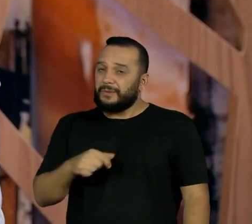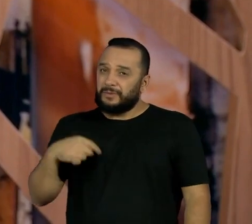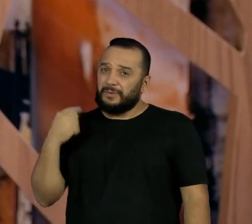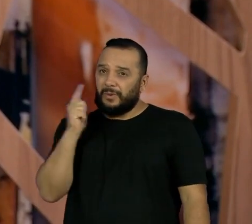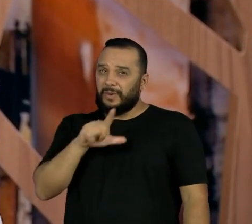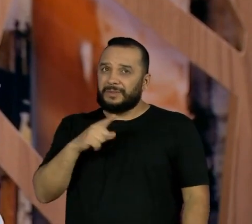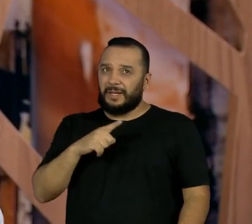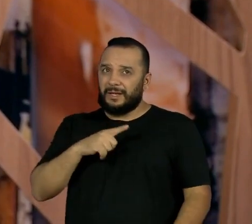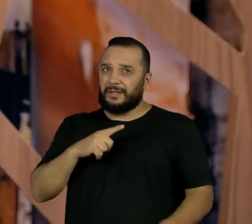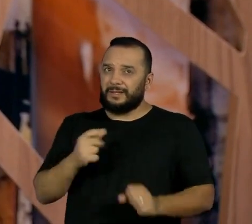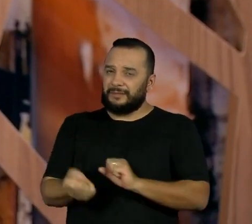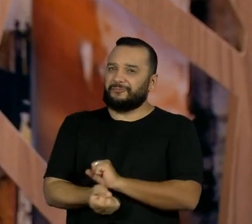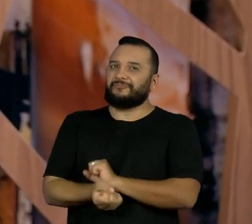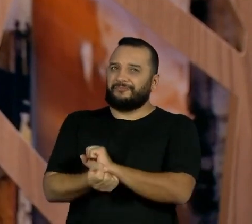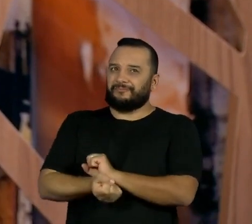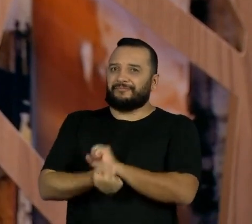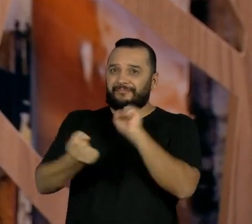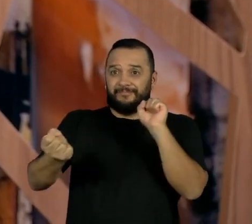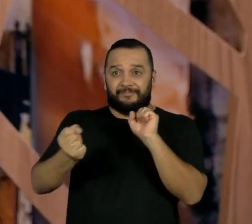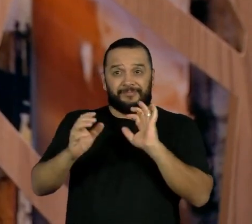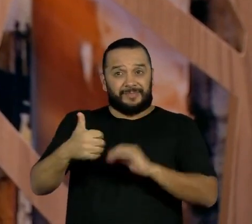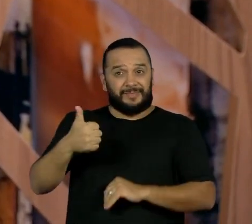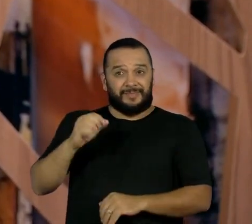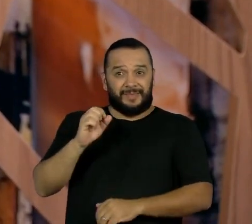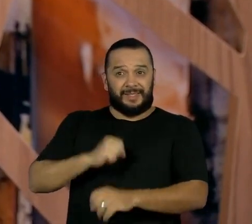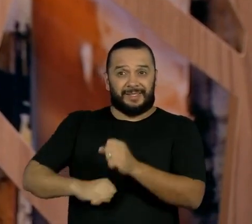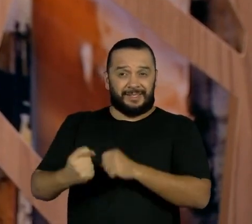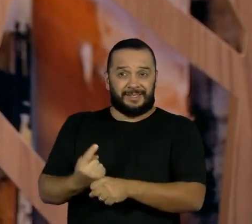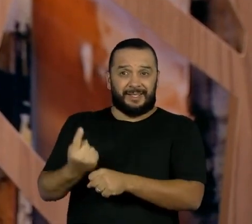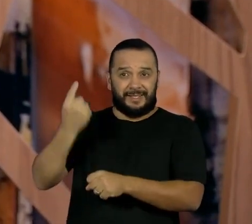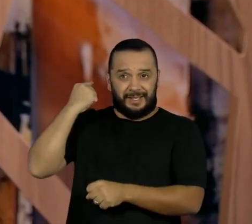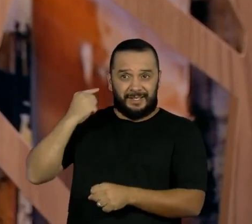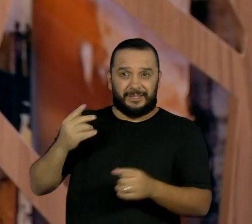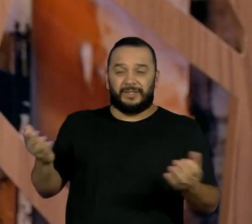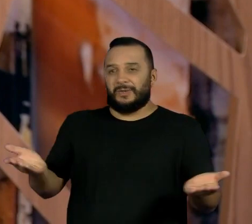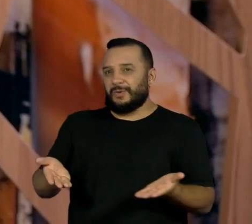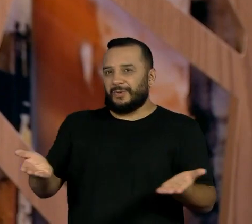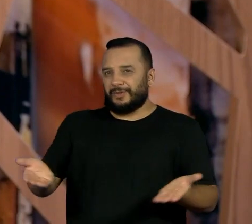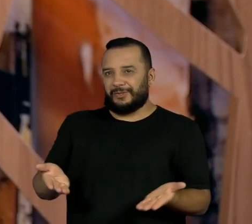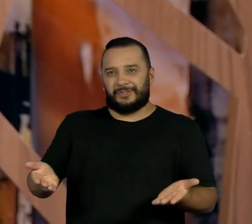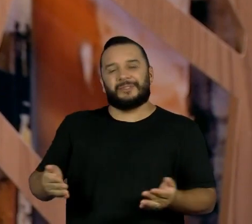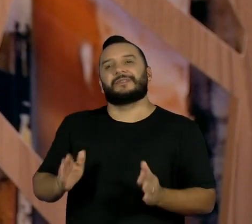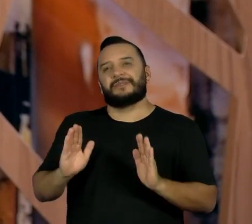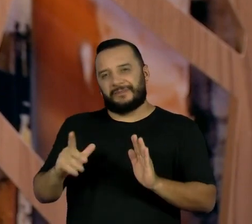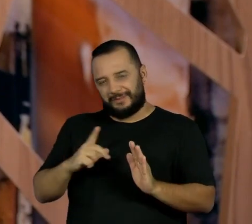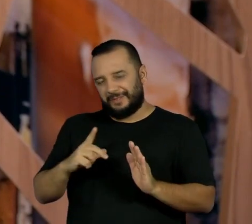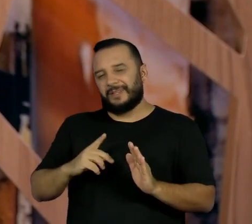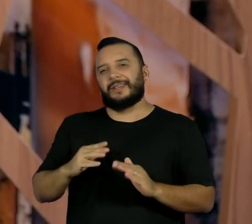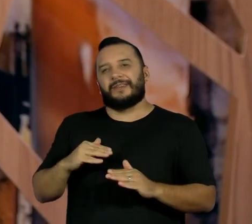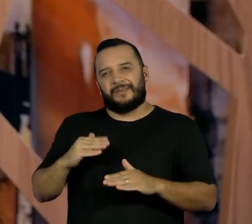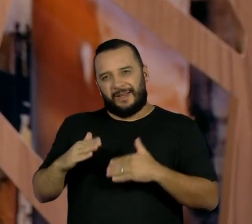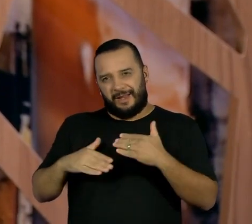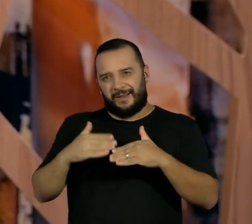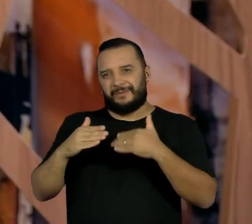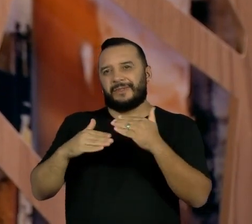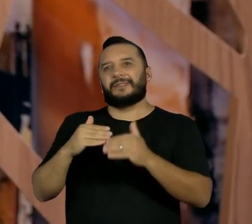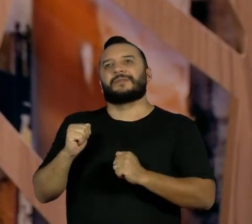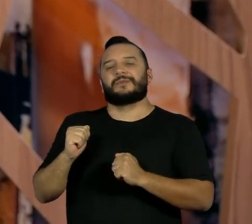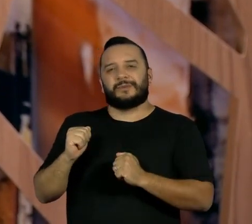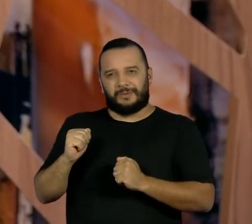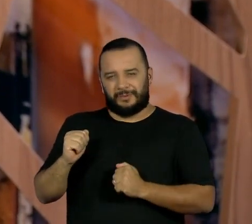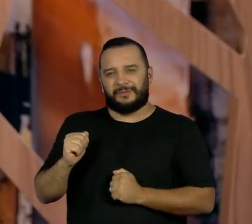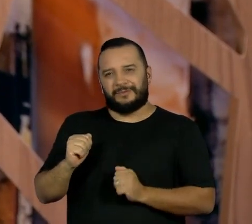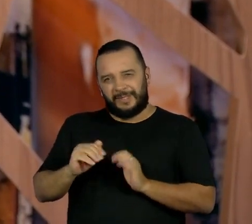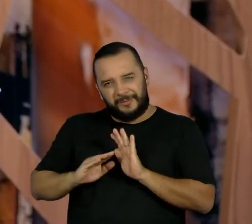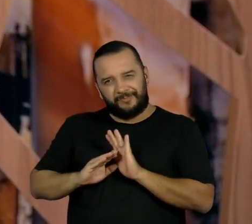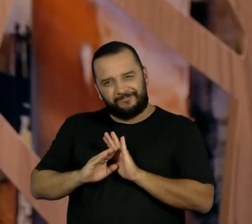passos de emancipação. Mas se nós olharmos há 10 anos atrás e hoje, a gente já teve um avanço muito grande, apesar de pequeno. Então a ideia